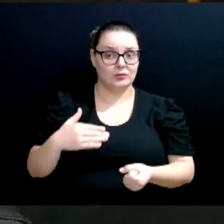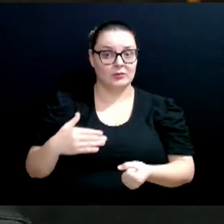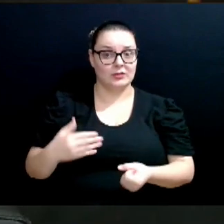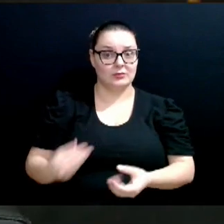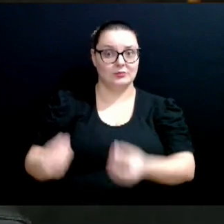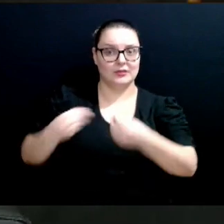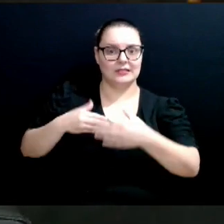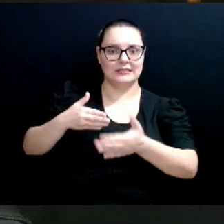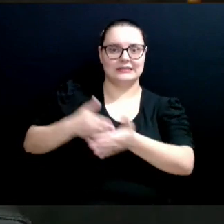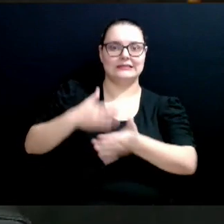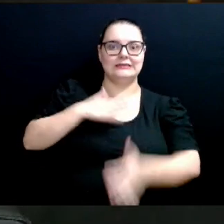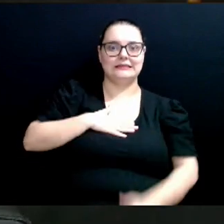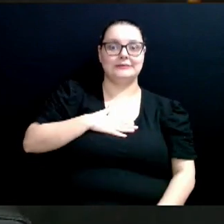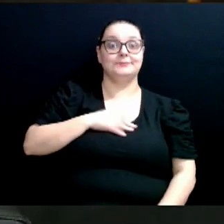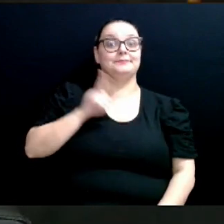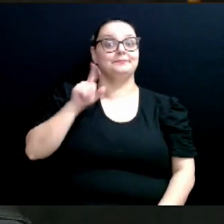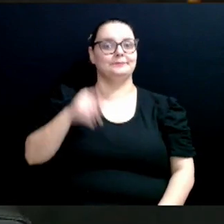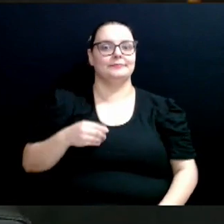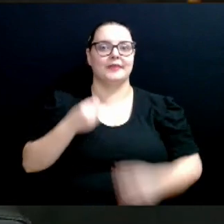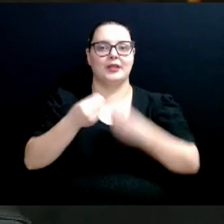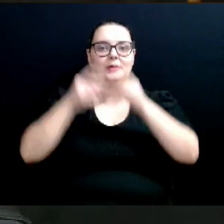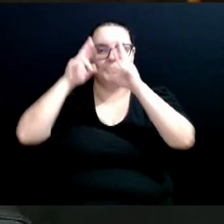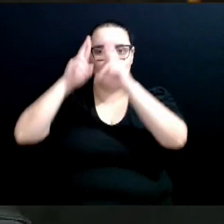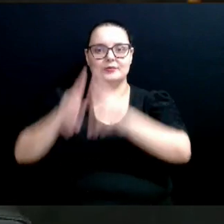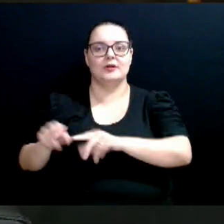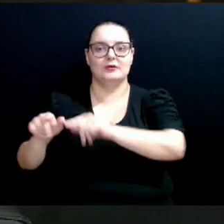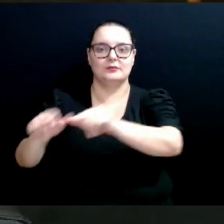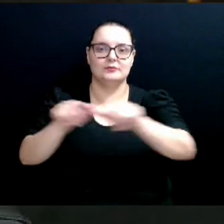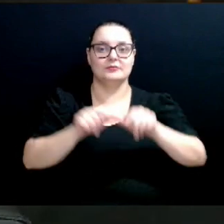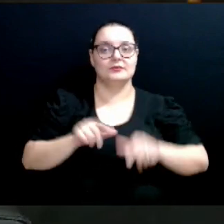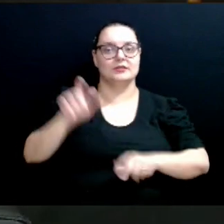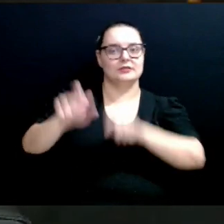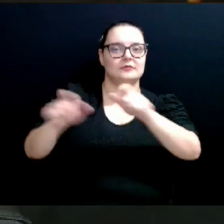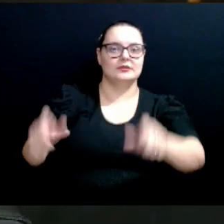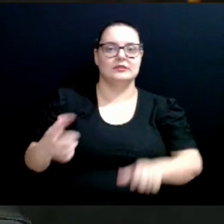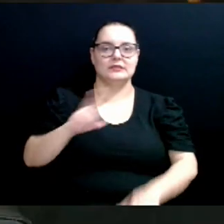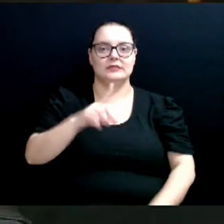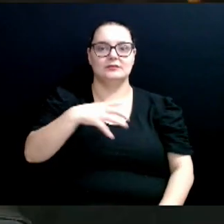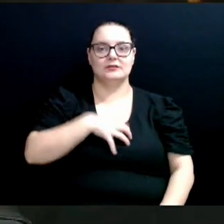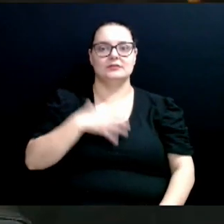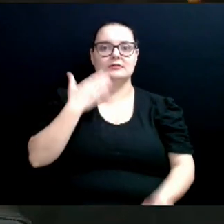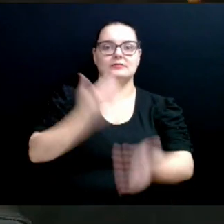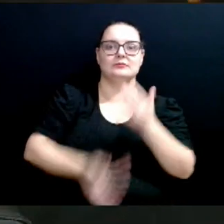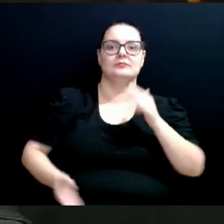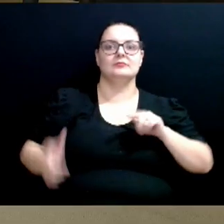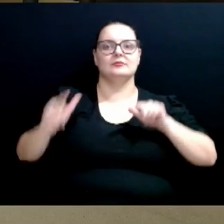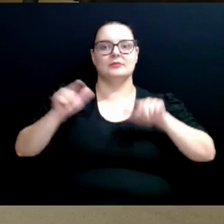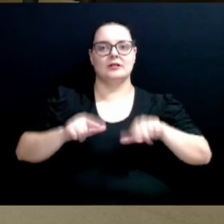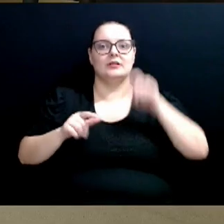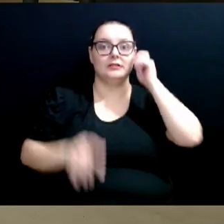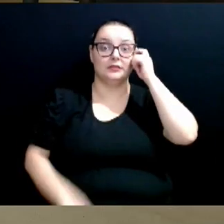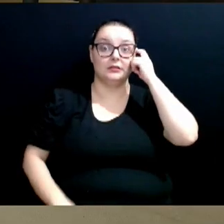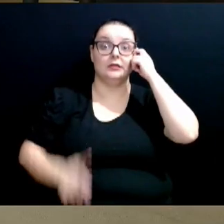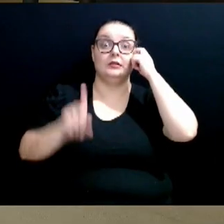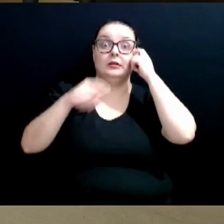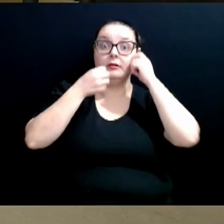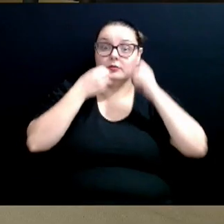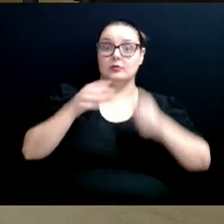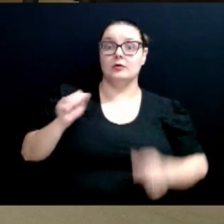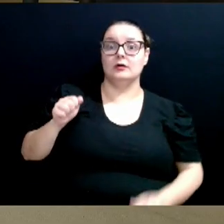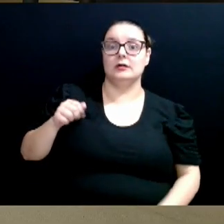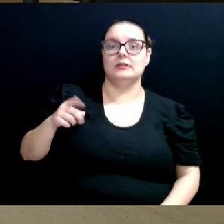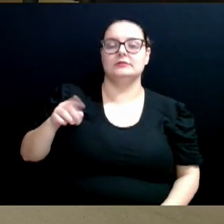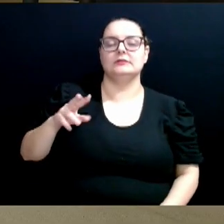comigo. Como respeitar o espaço do outro sem sentir que perdi espaço? Boa, Andréia. Vamos lá,